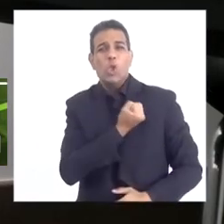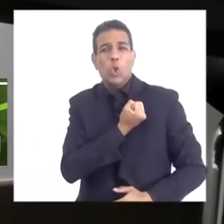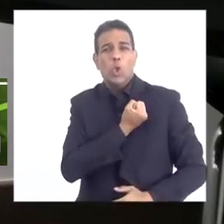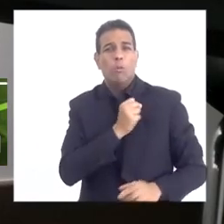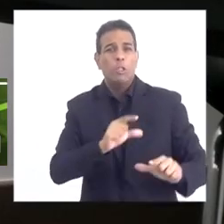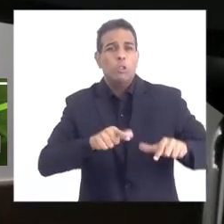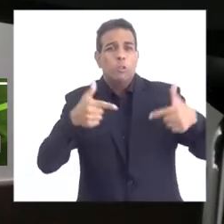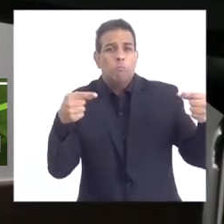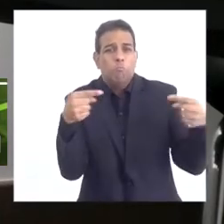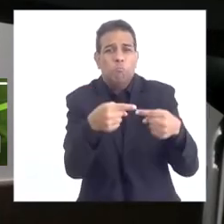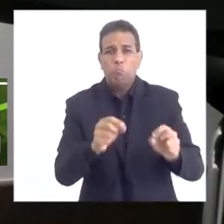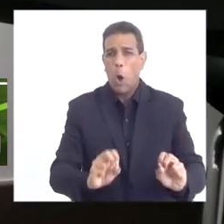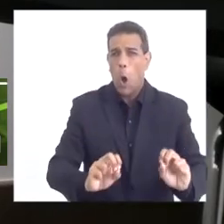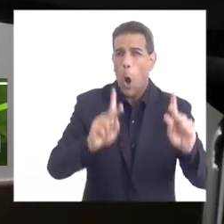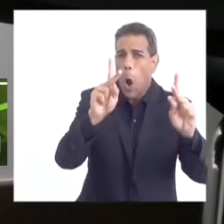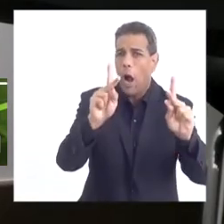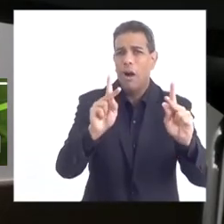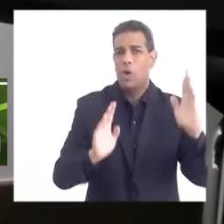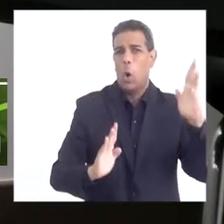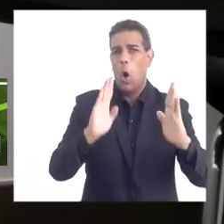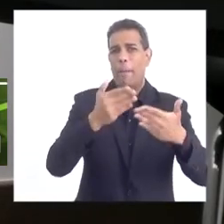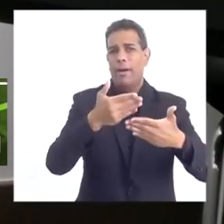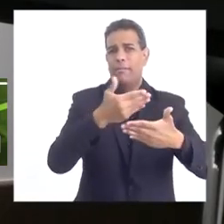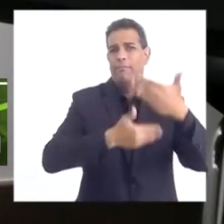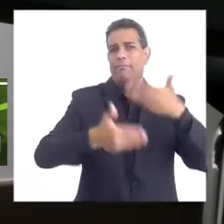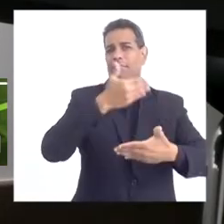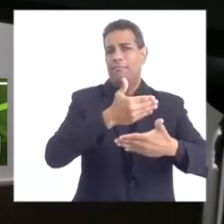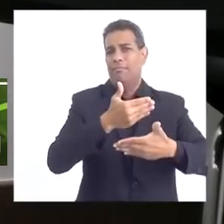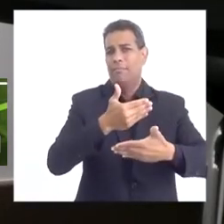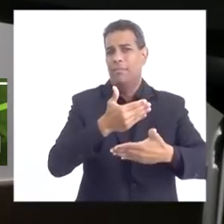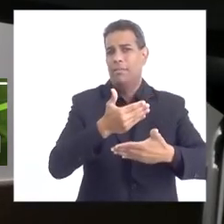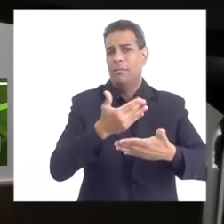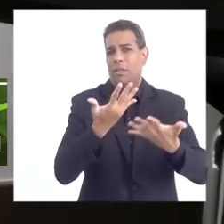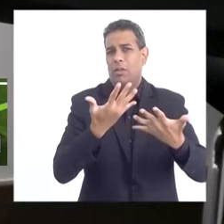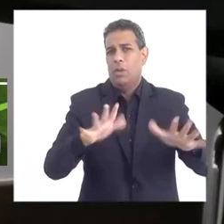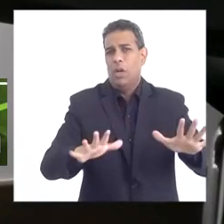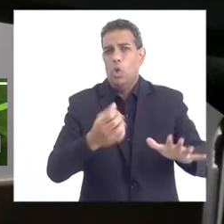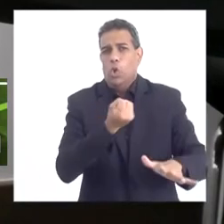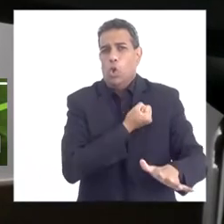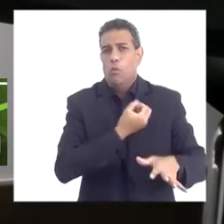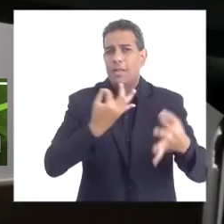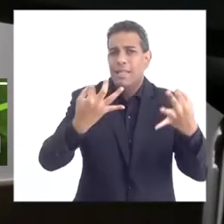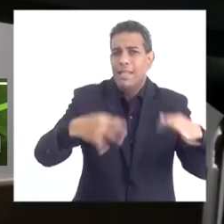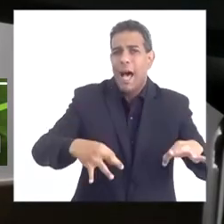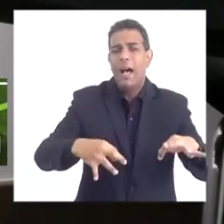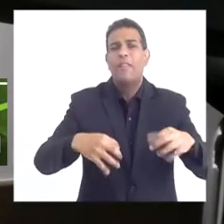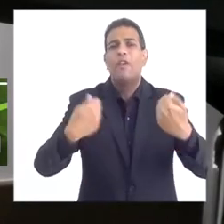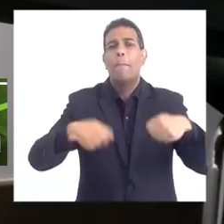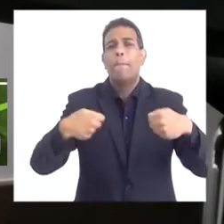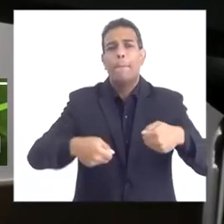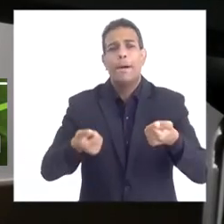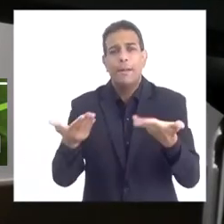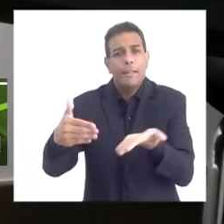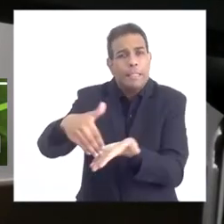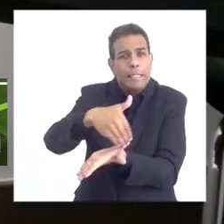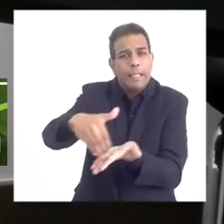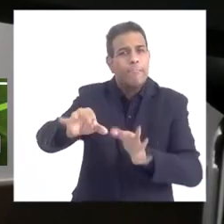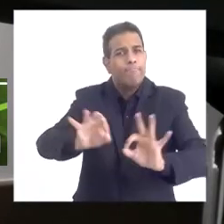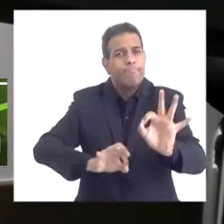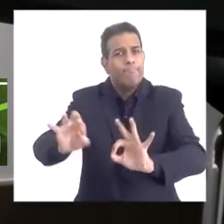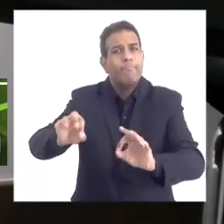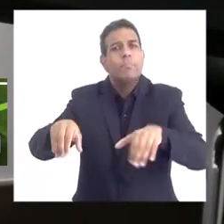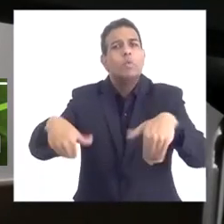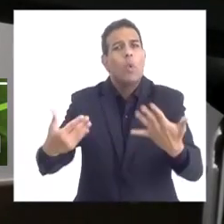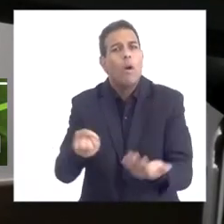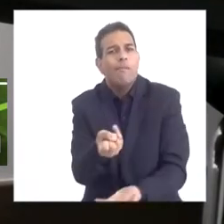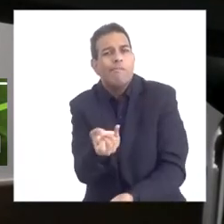trabalhar com esse número, porque foi o número da época. Eu não quero o número certo. E eu vou precisar que o secretário de Planejamento diga